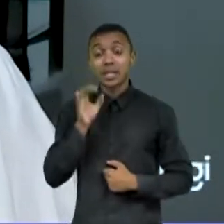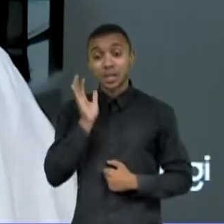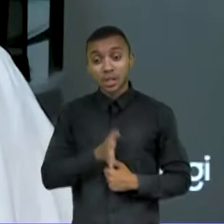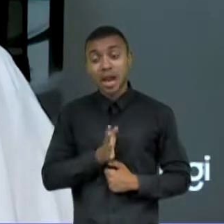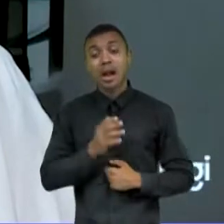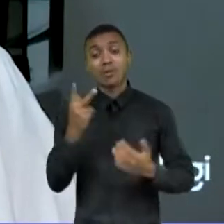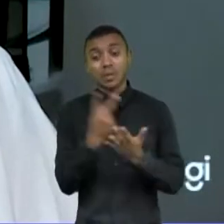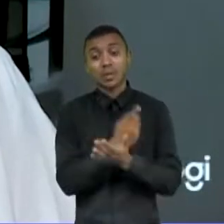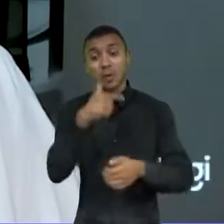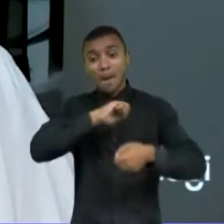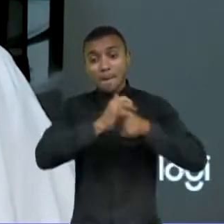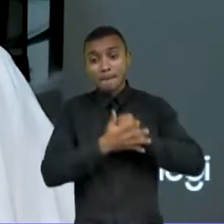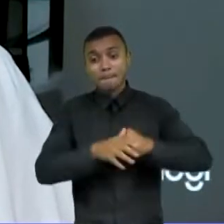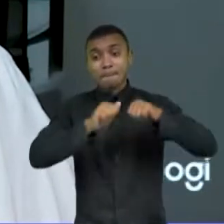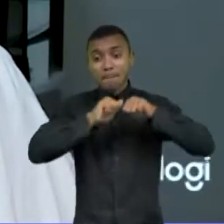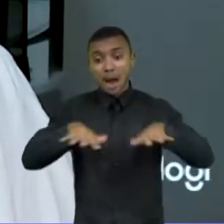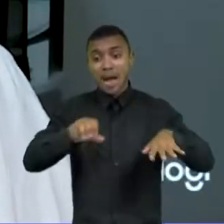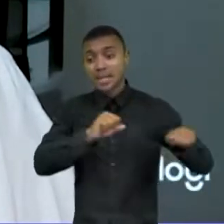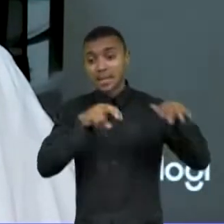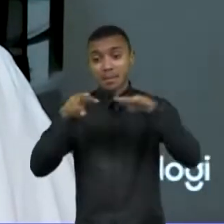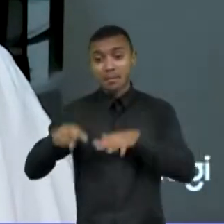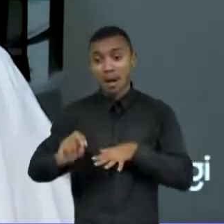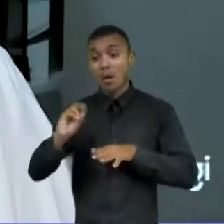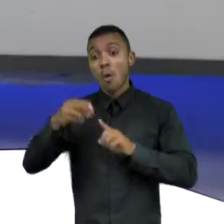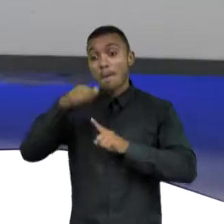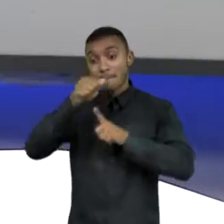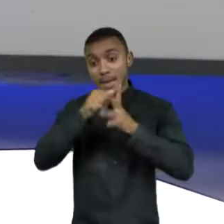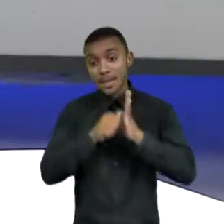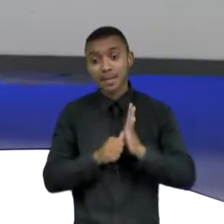nova onda nas próximas semanas, nos próximos meses.